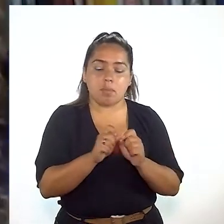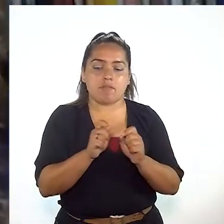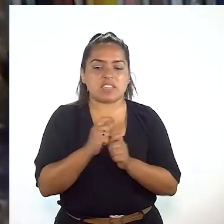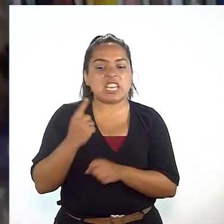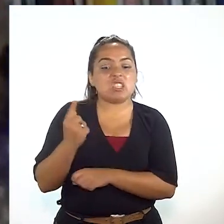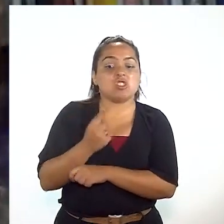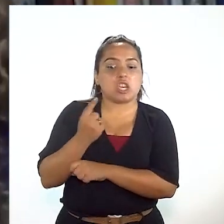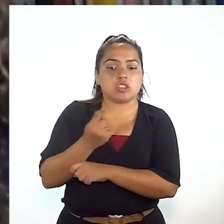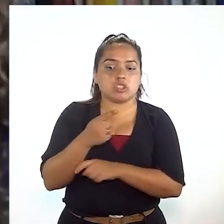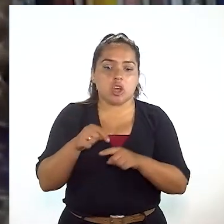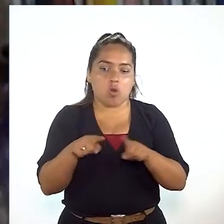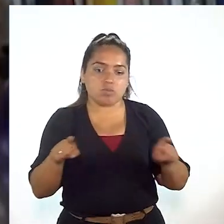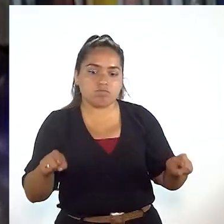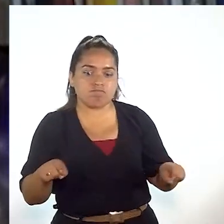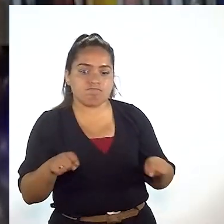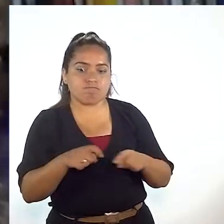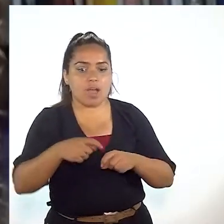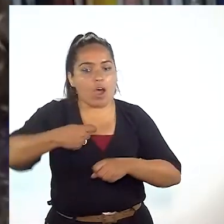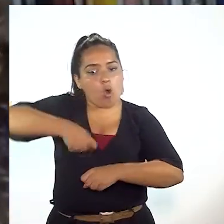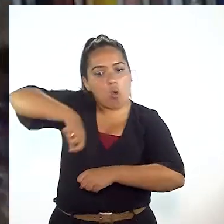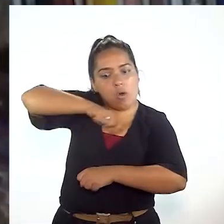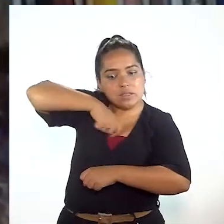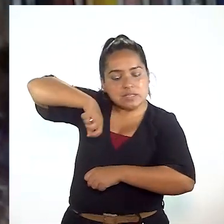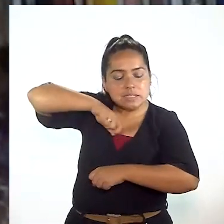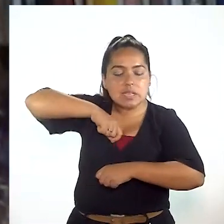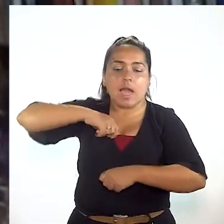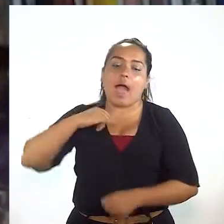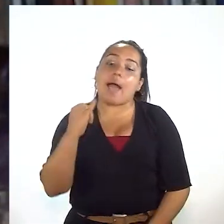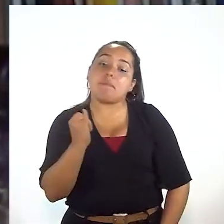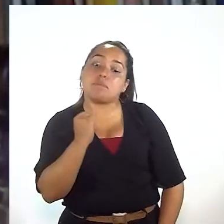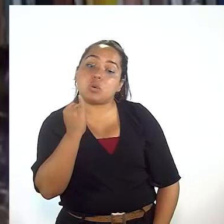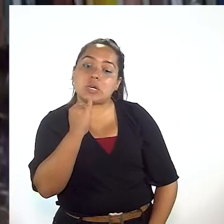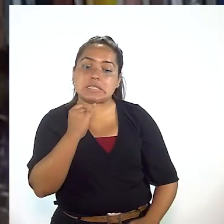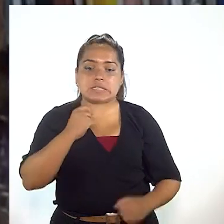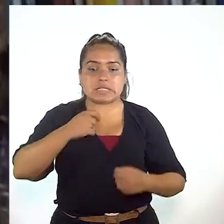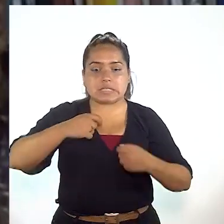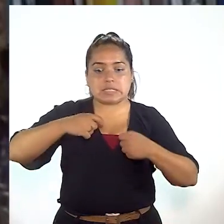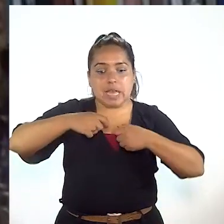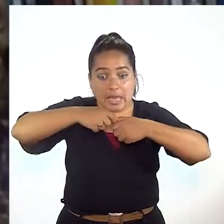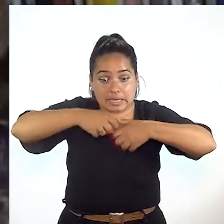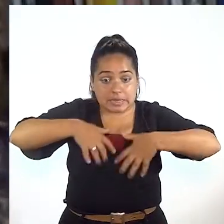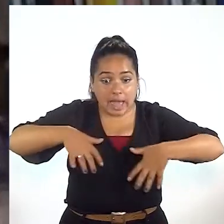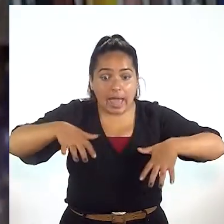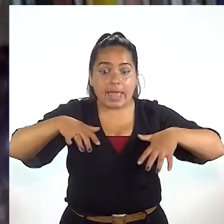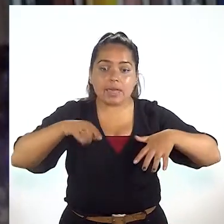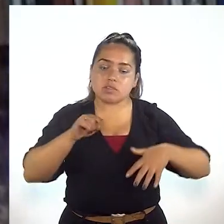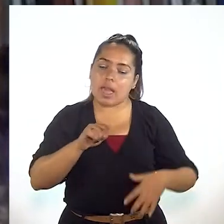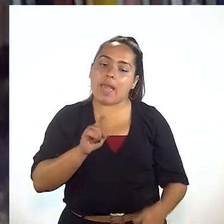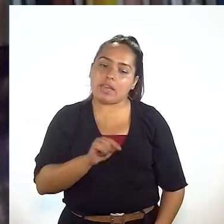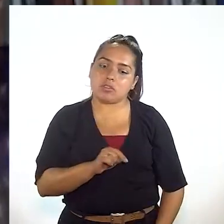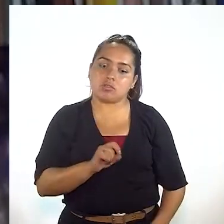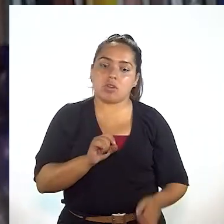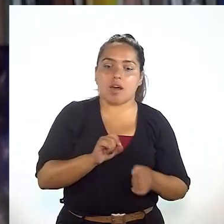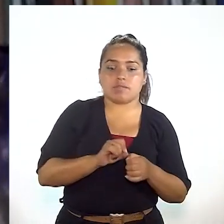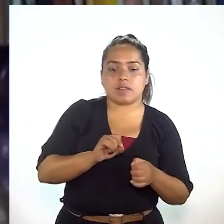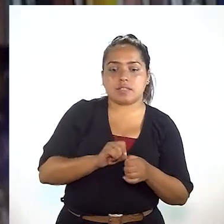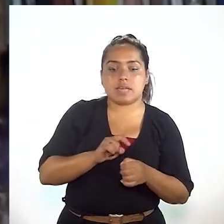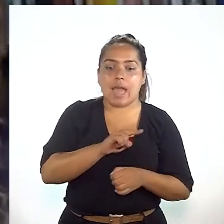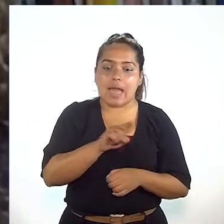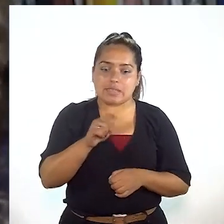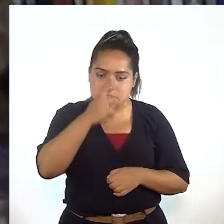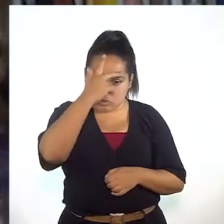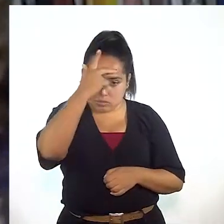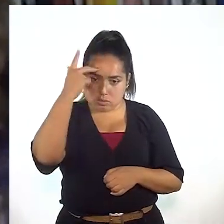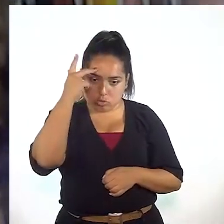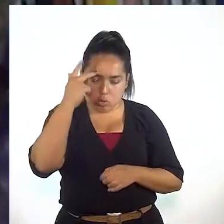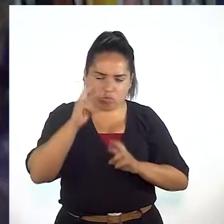a coordenar esse trabalho, né, a fazer esse trabalho acontecer, fazer essa gestão. Então, a importância da rede é